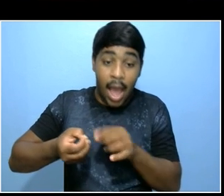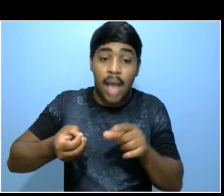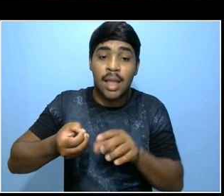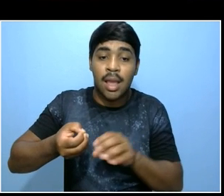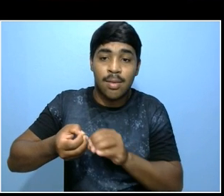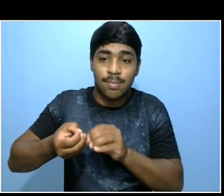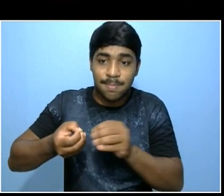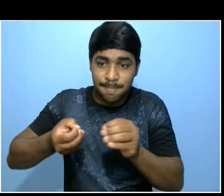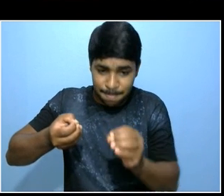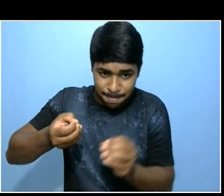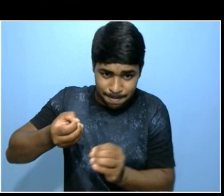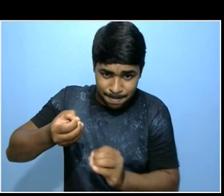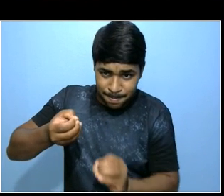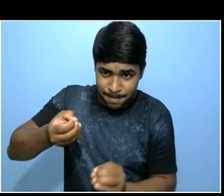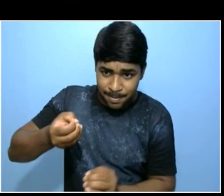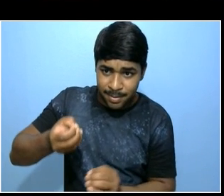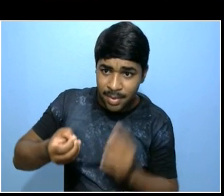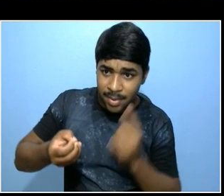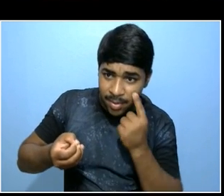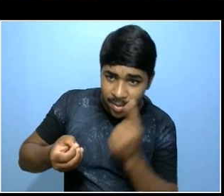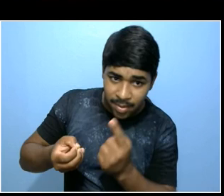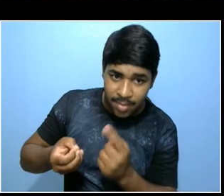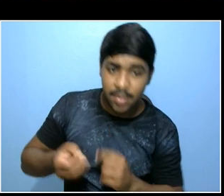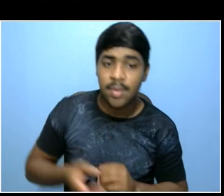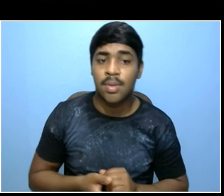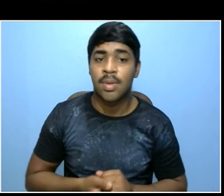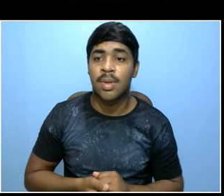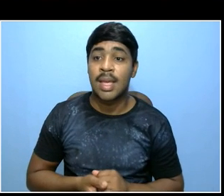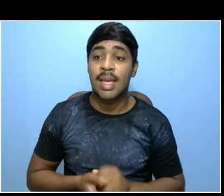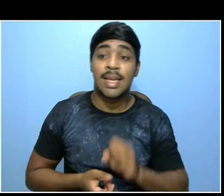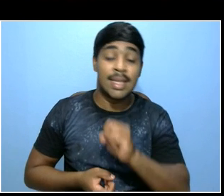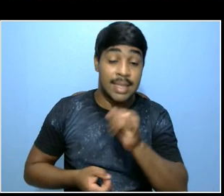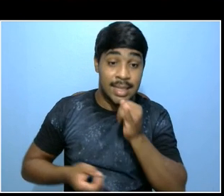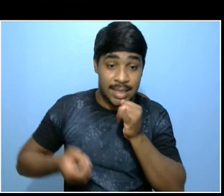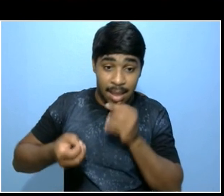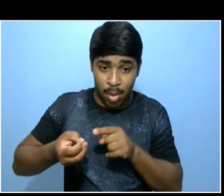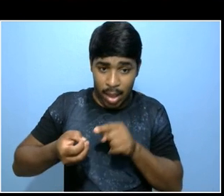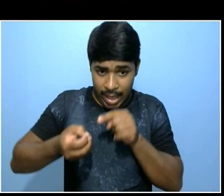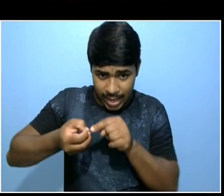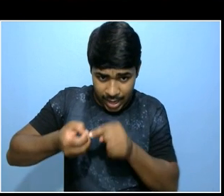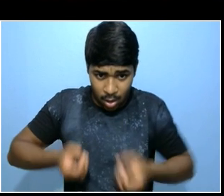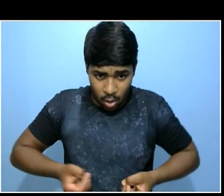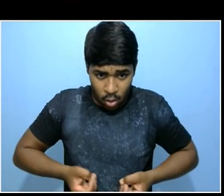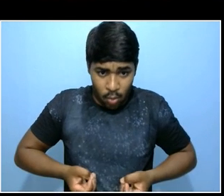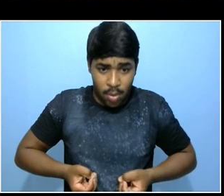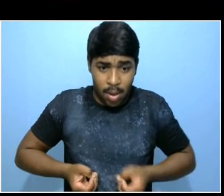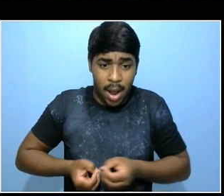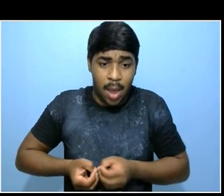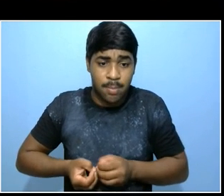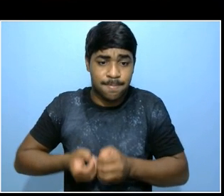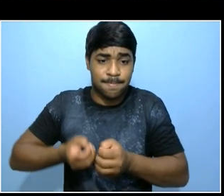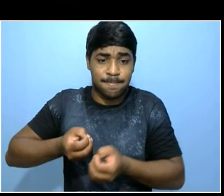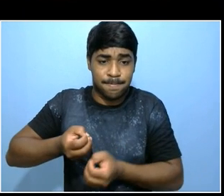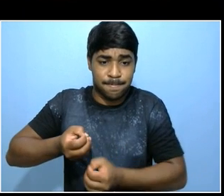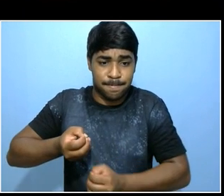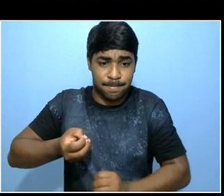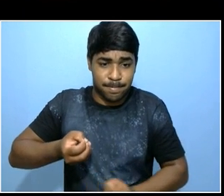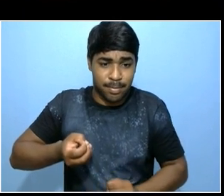tubas uterinas. Se ela não tiver relação sexual nesse período que ela liberou o óvulo, o que vai acontecer? Esse óvulo ele